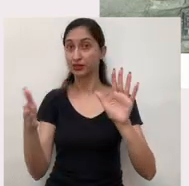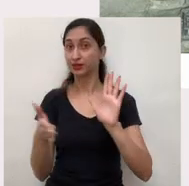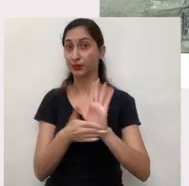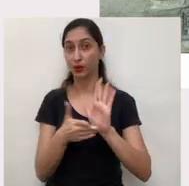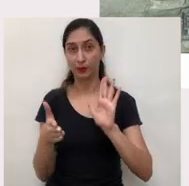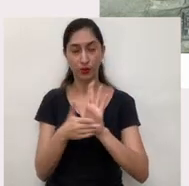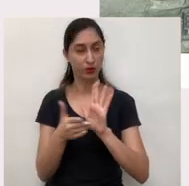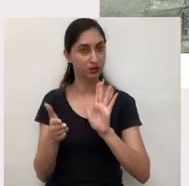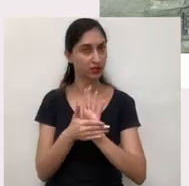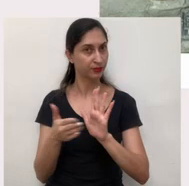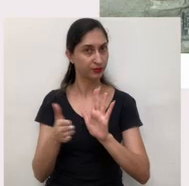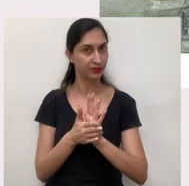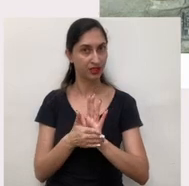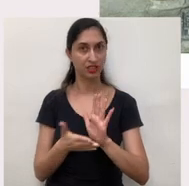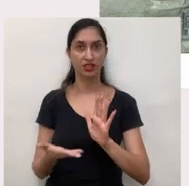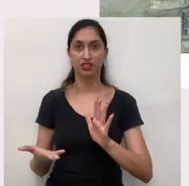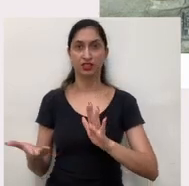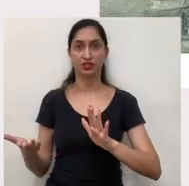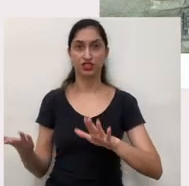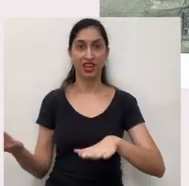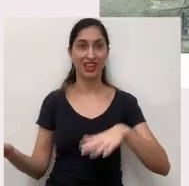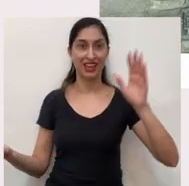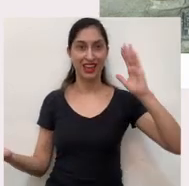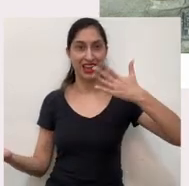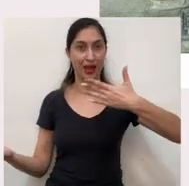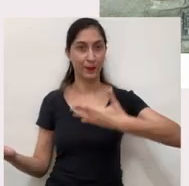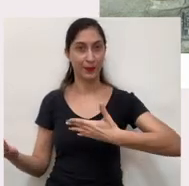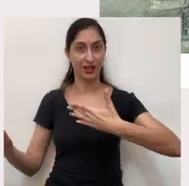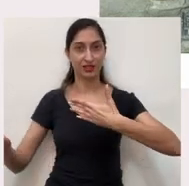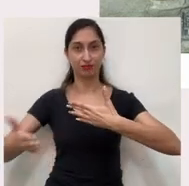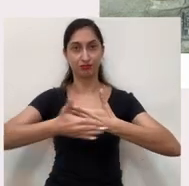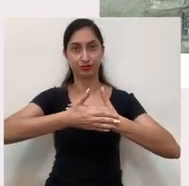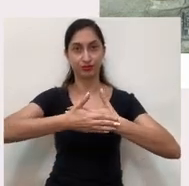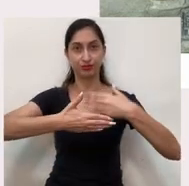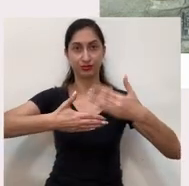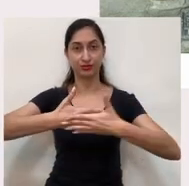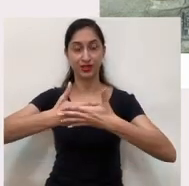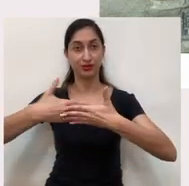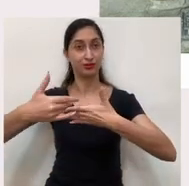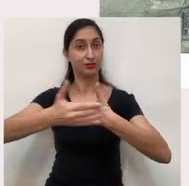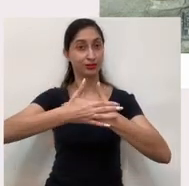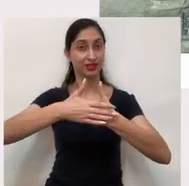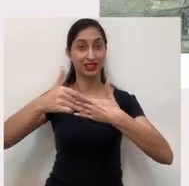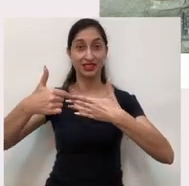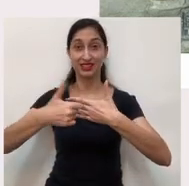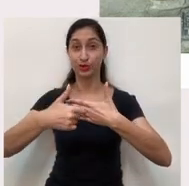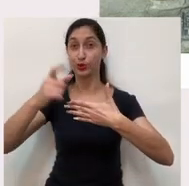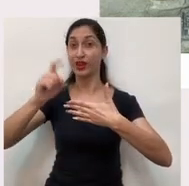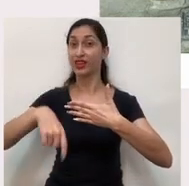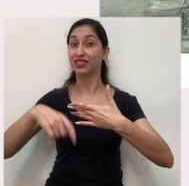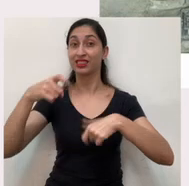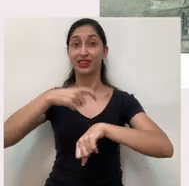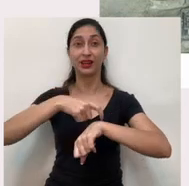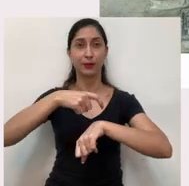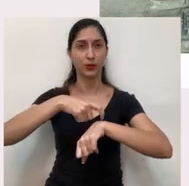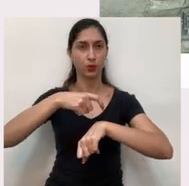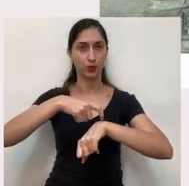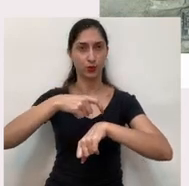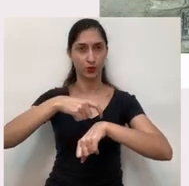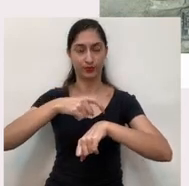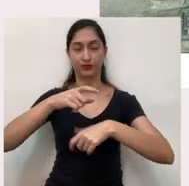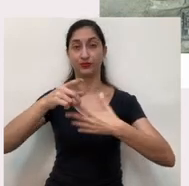ideia de camadas, elas são camadas temporais, elas são camadas físicas, elas são camadas